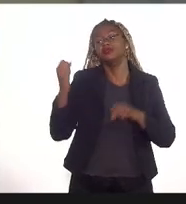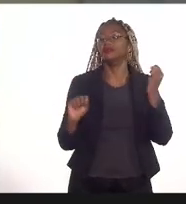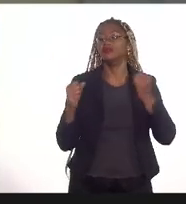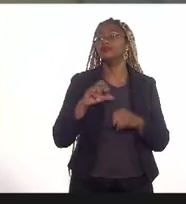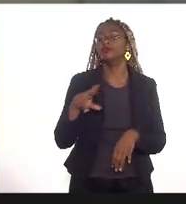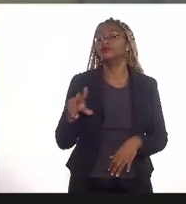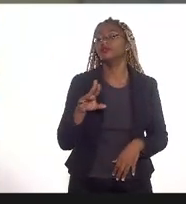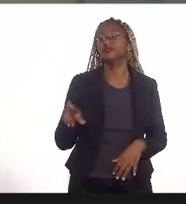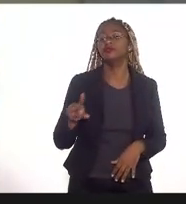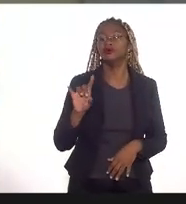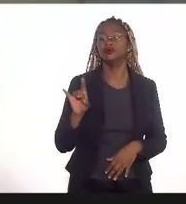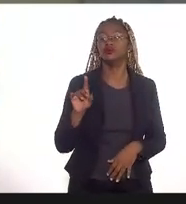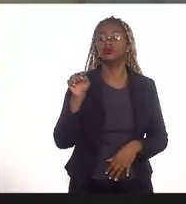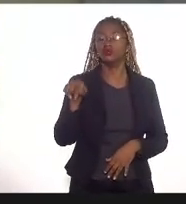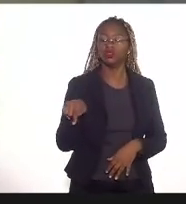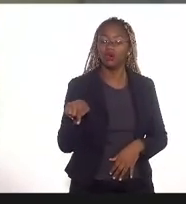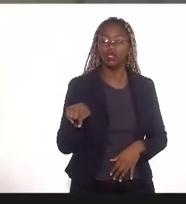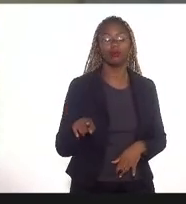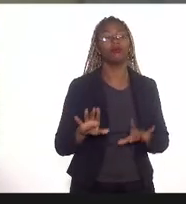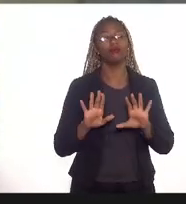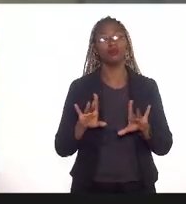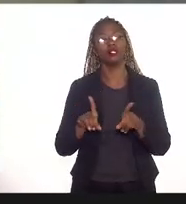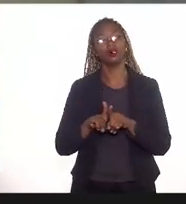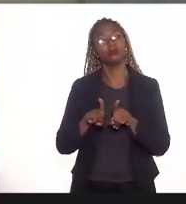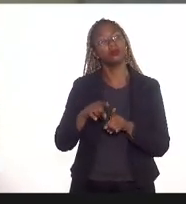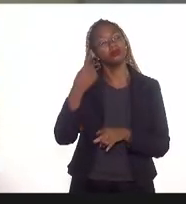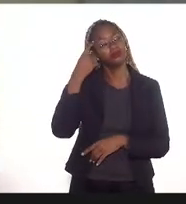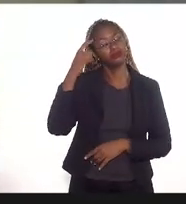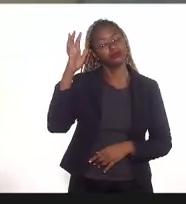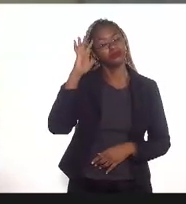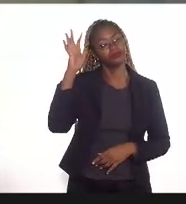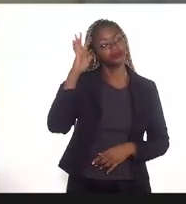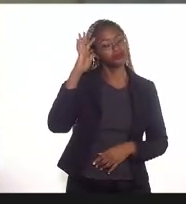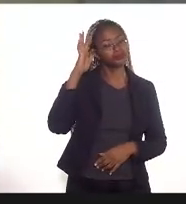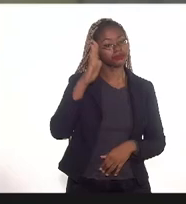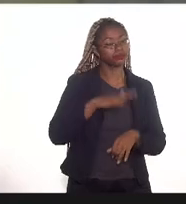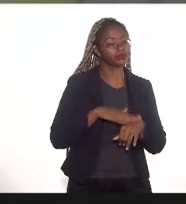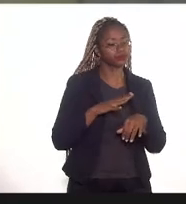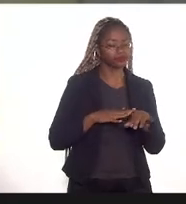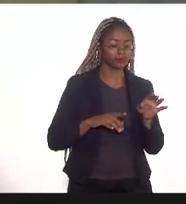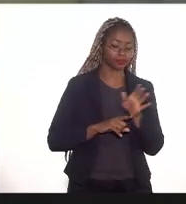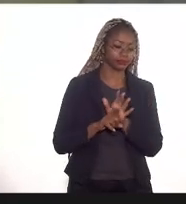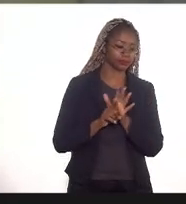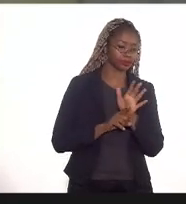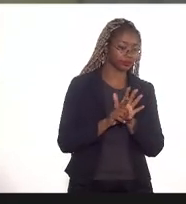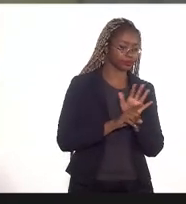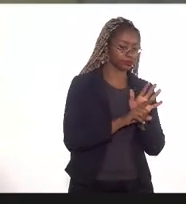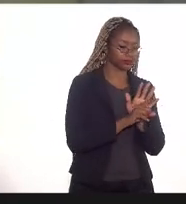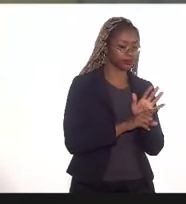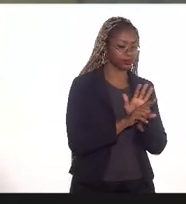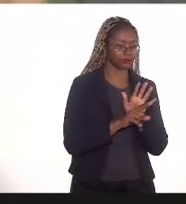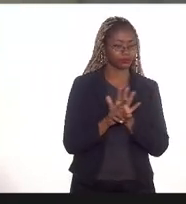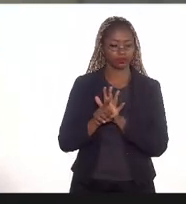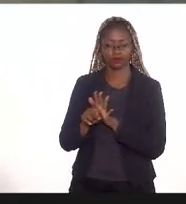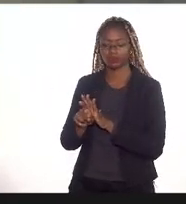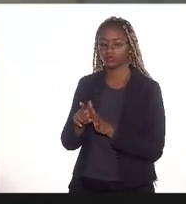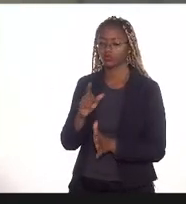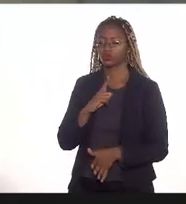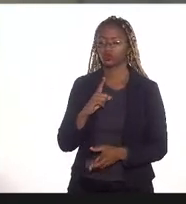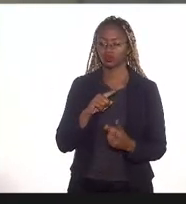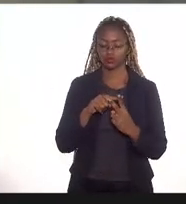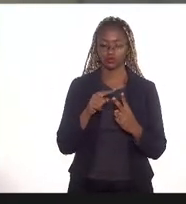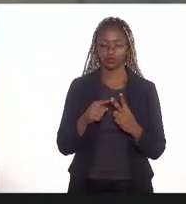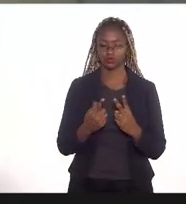só, se pensar que as cartas consultas possam ter